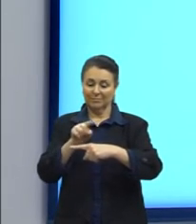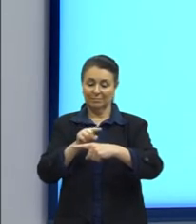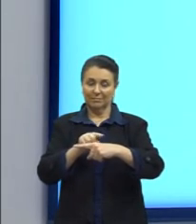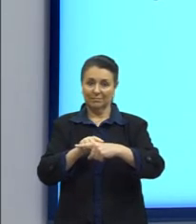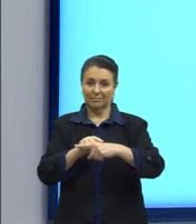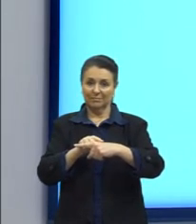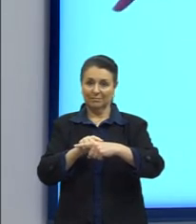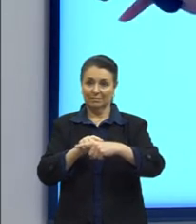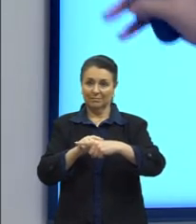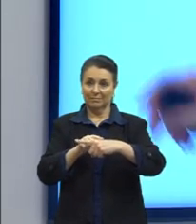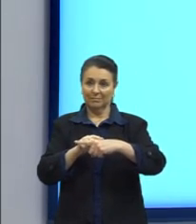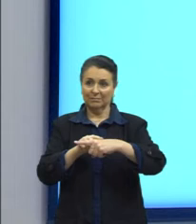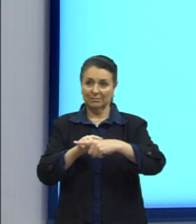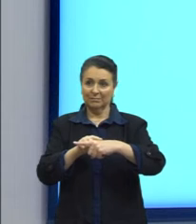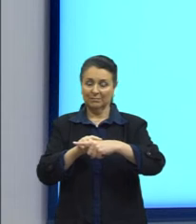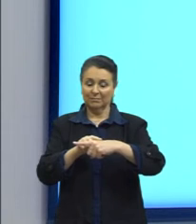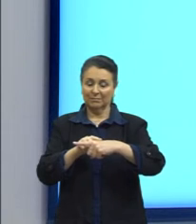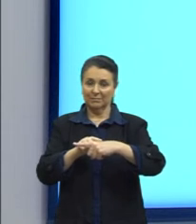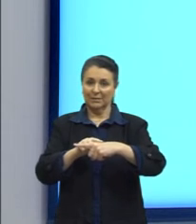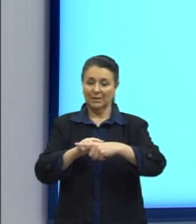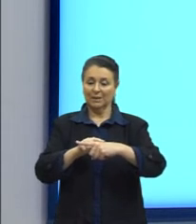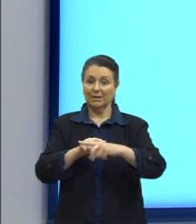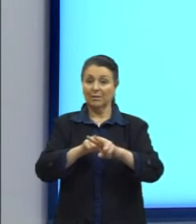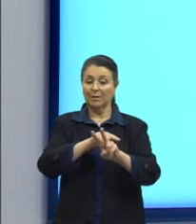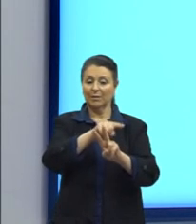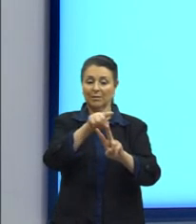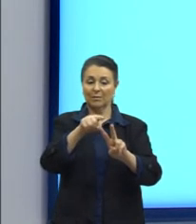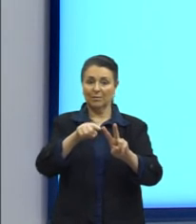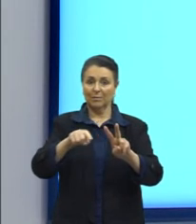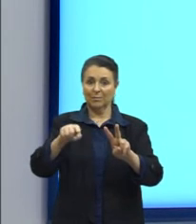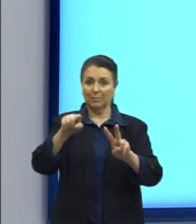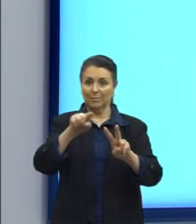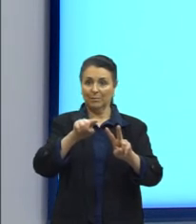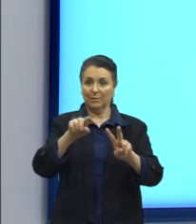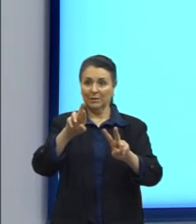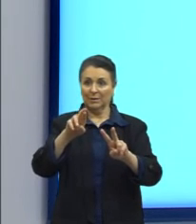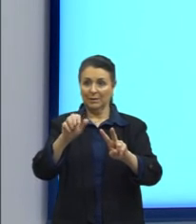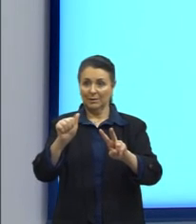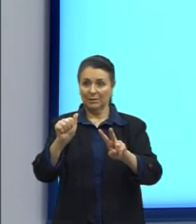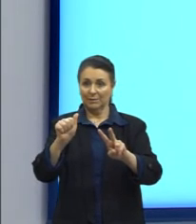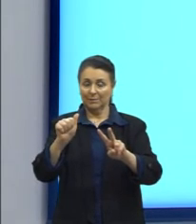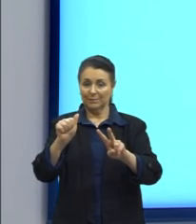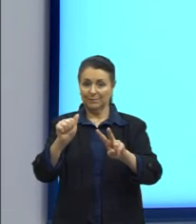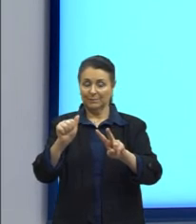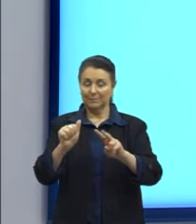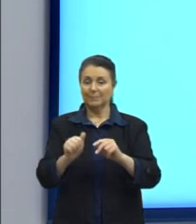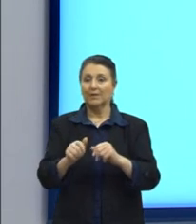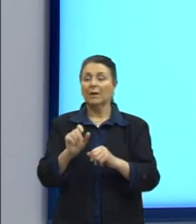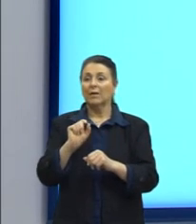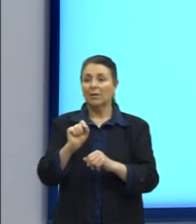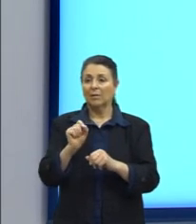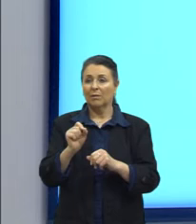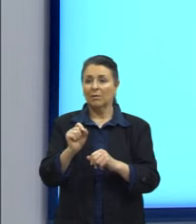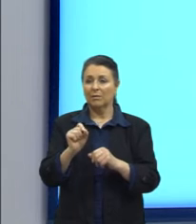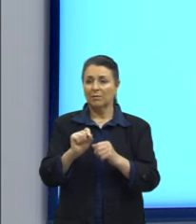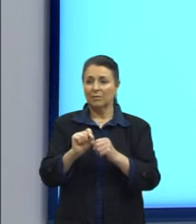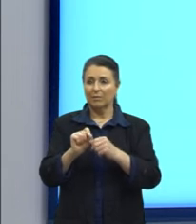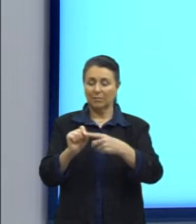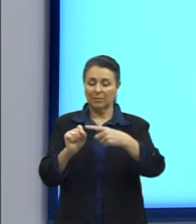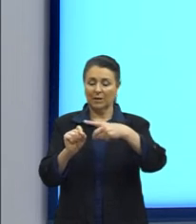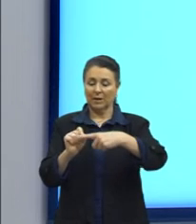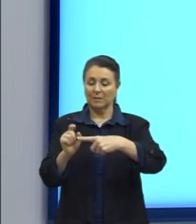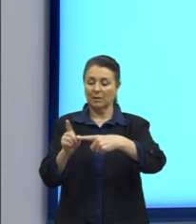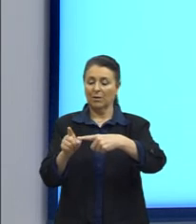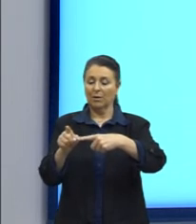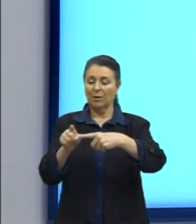que é equivalente a pi Rad e por último né se a gente fizer então a volta